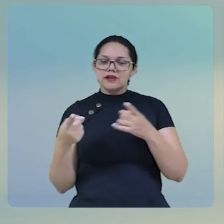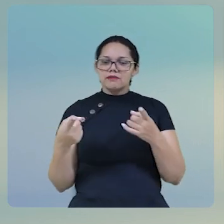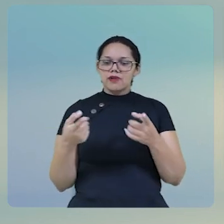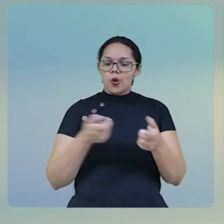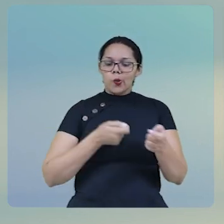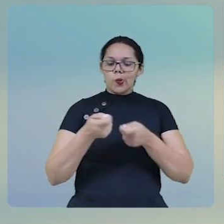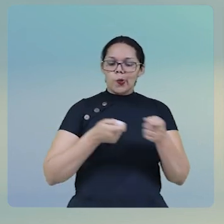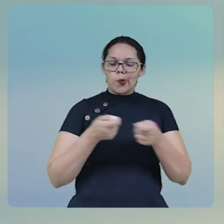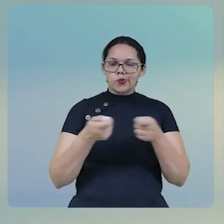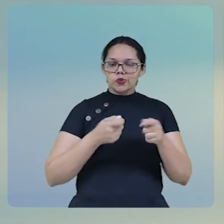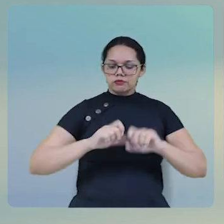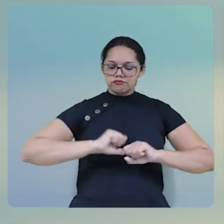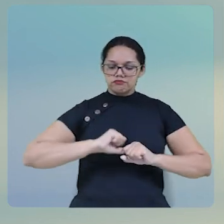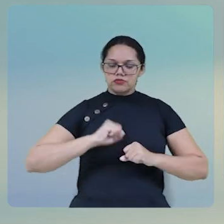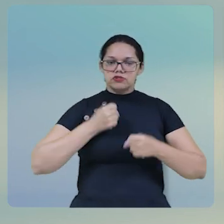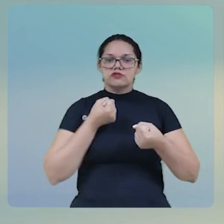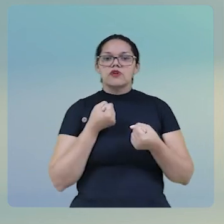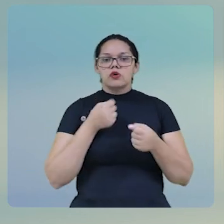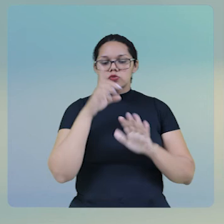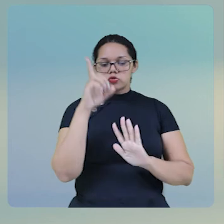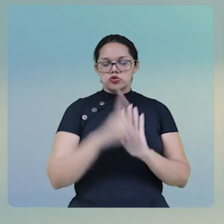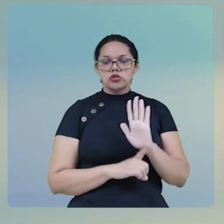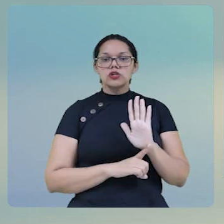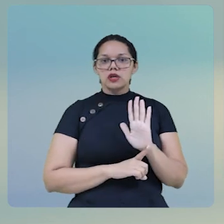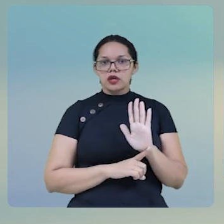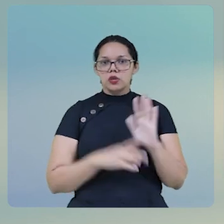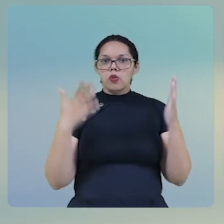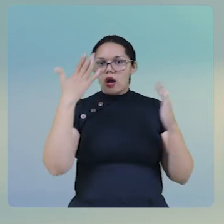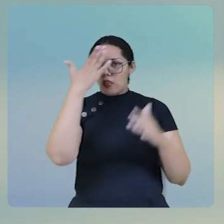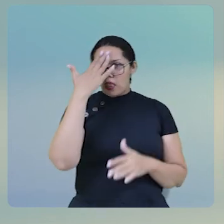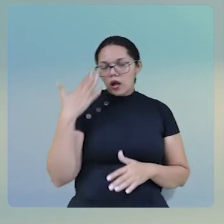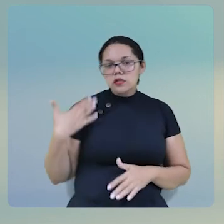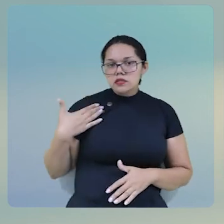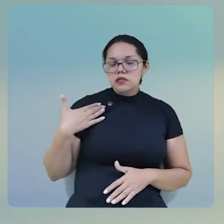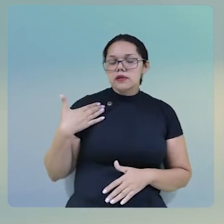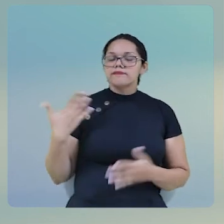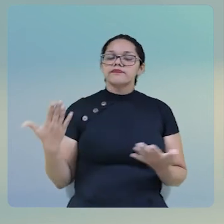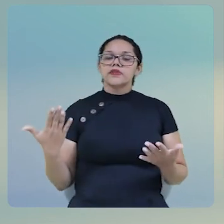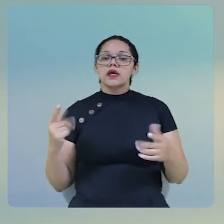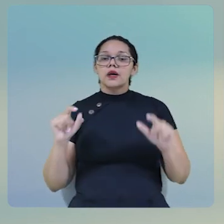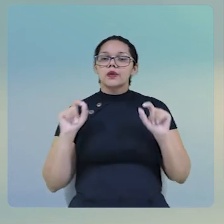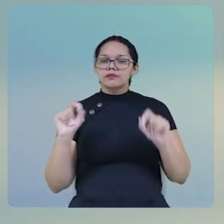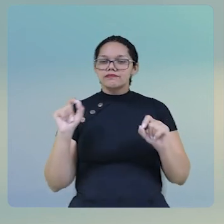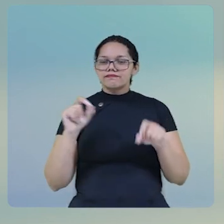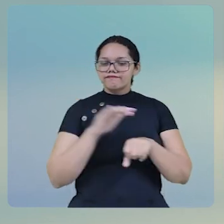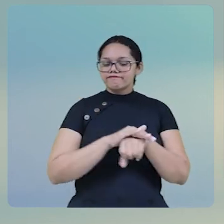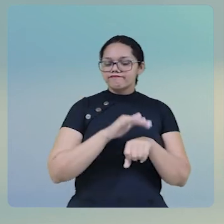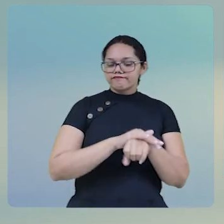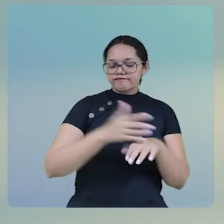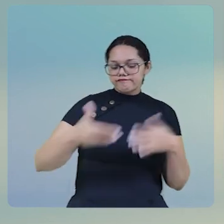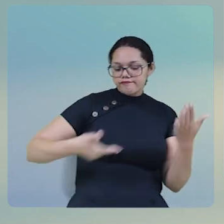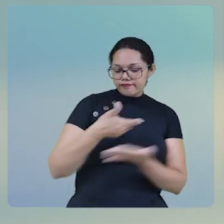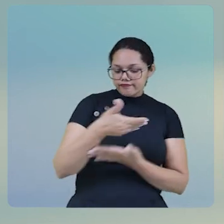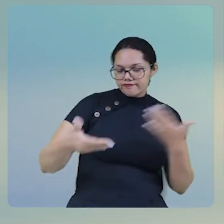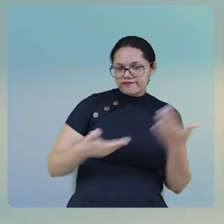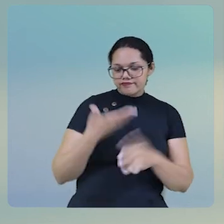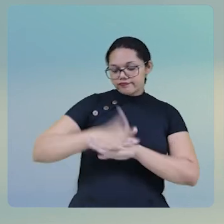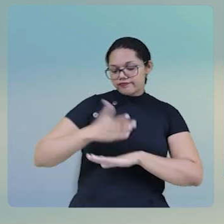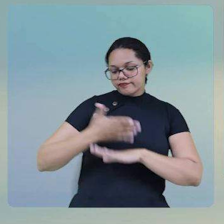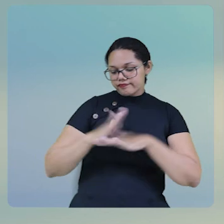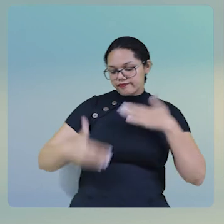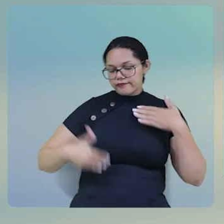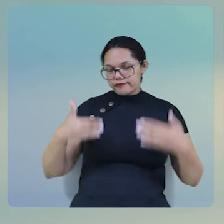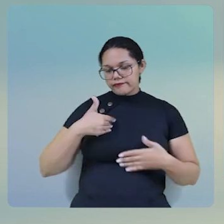controle sobre o próprio esforço e do direito ao repouso e ao lazer. A iniciativa pessoal nas articulações coletivas relacionadas às práticas